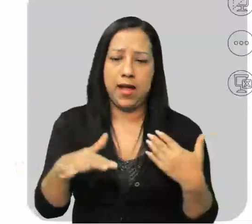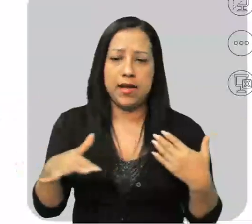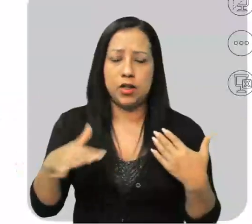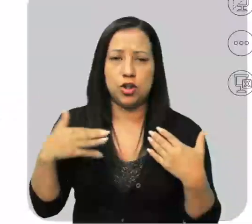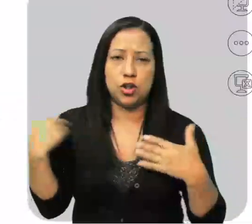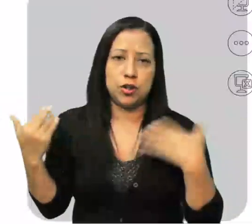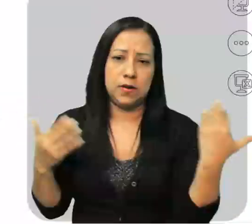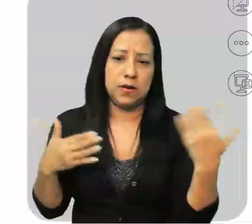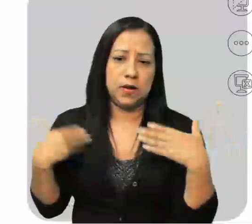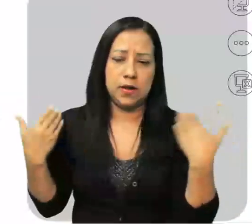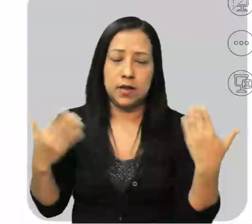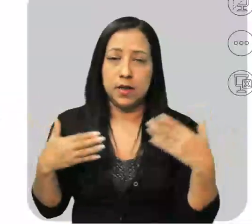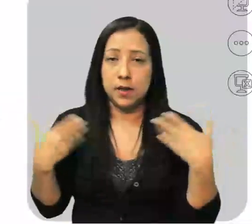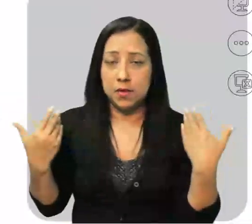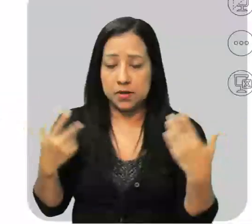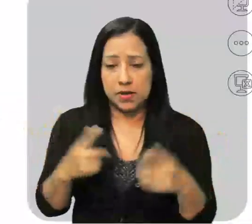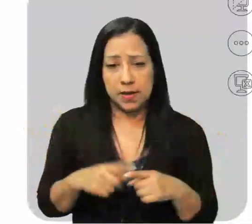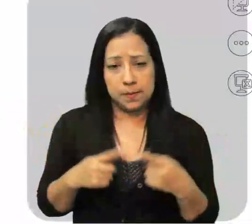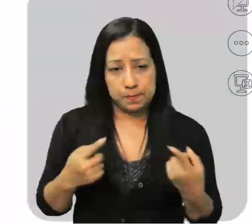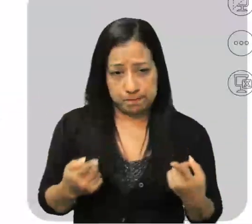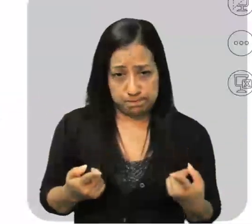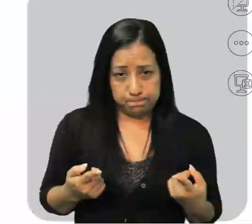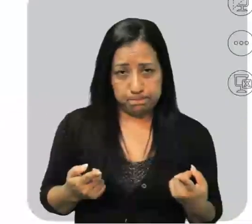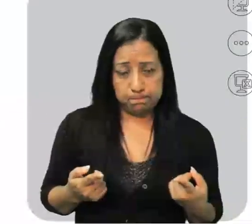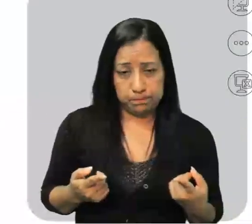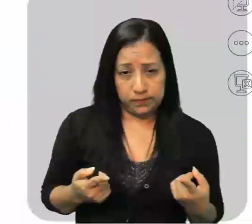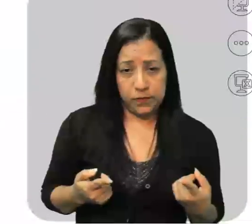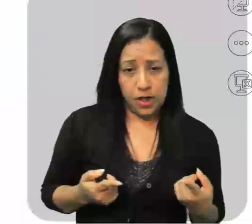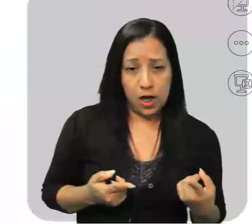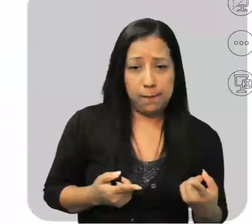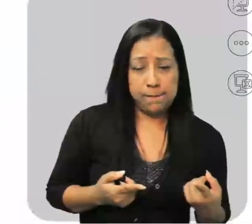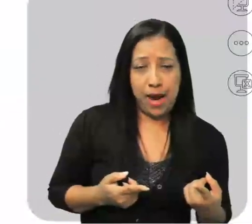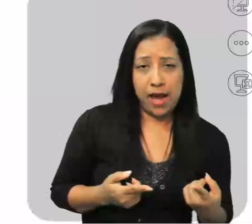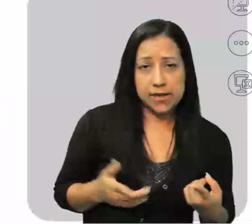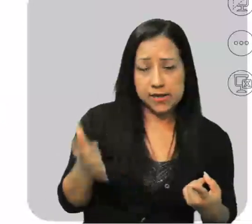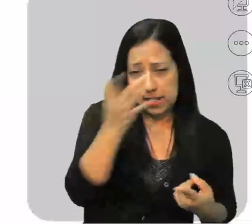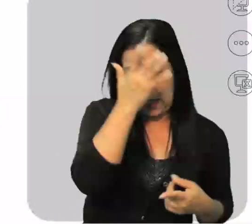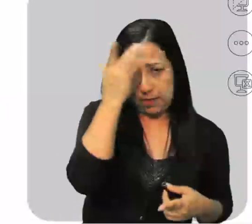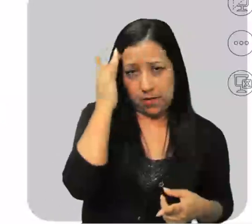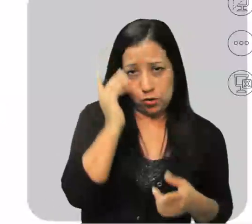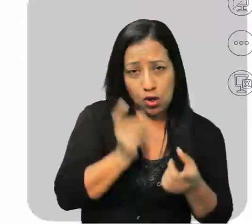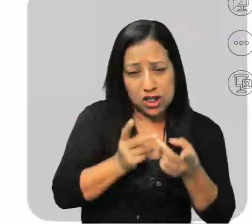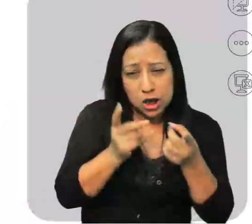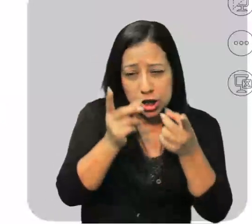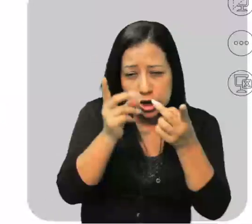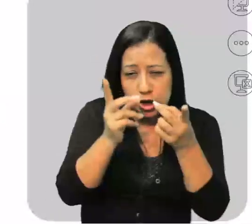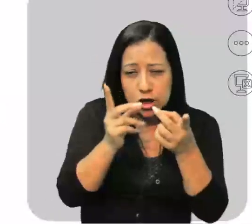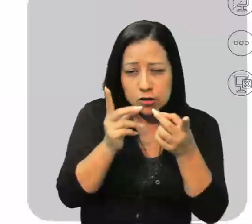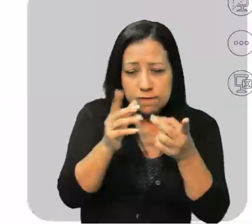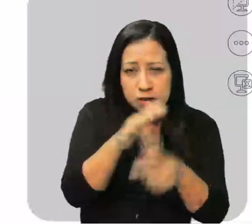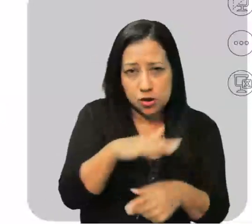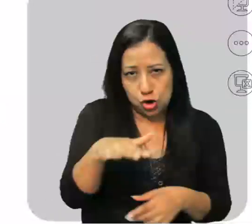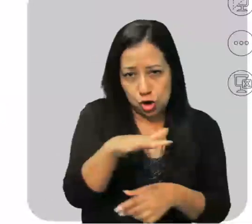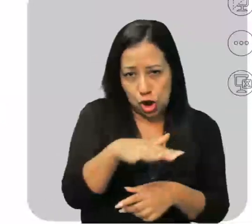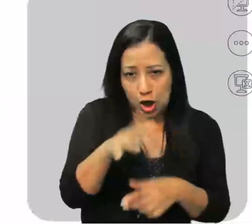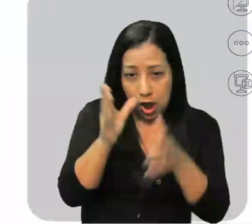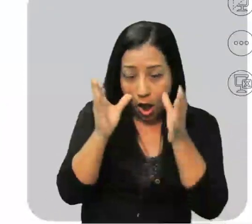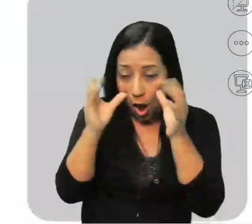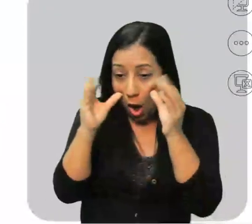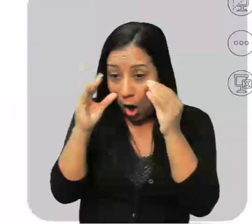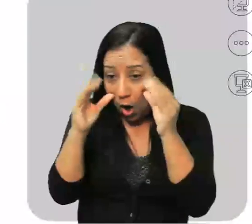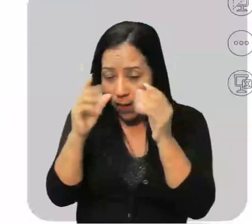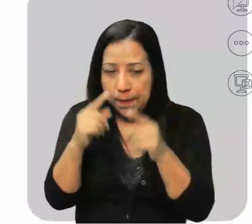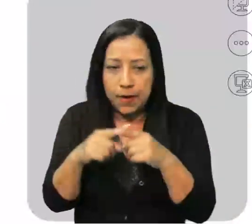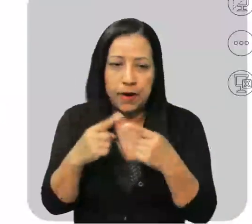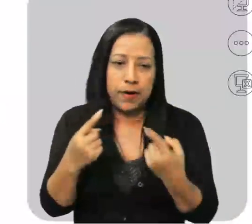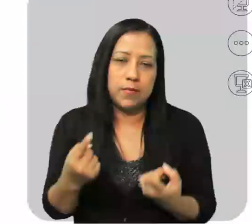lazer e entretenimento. Este fato acaba sendo explorado pela especulação imobiliária nos bairros